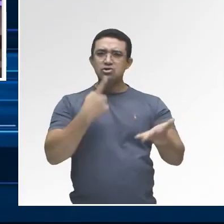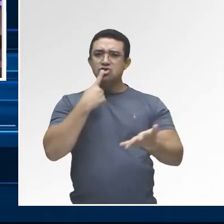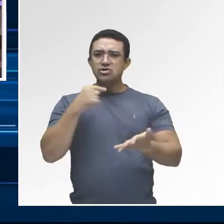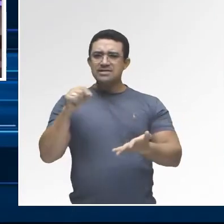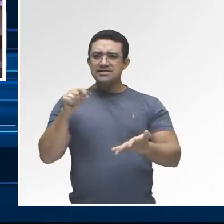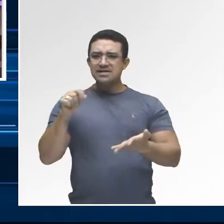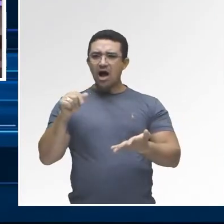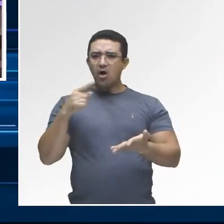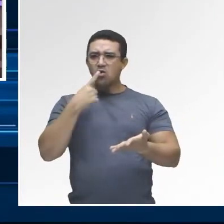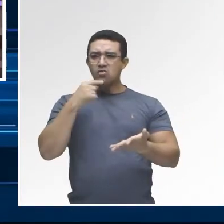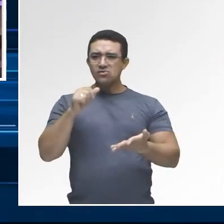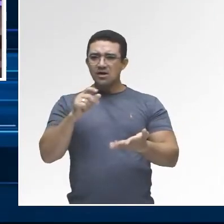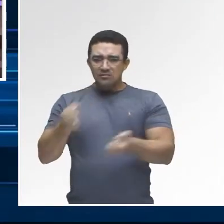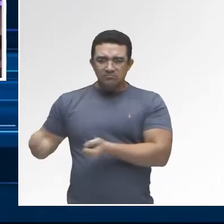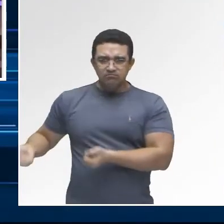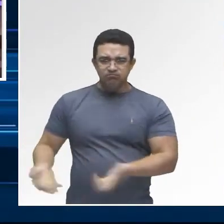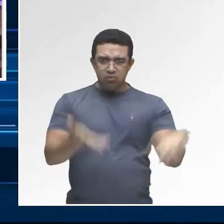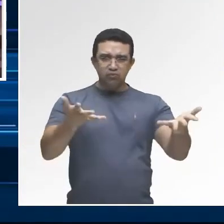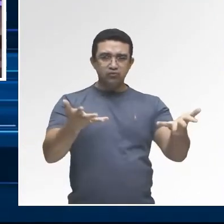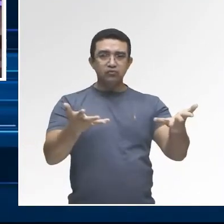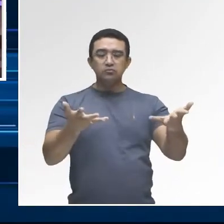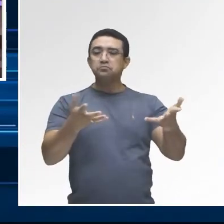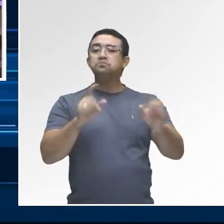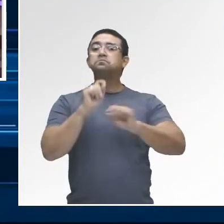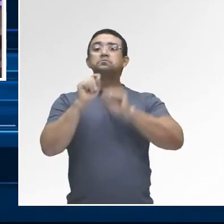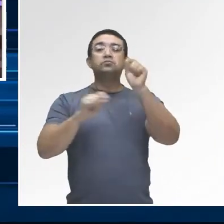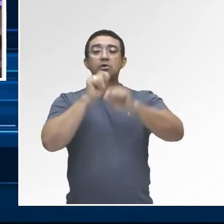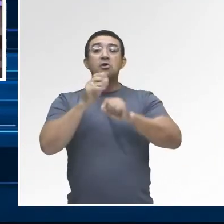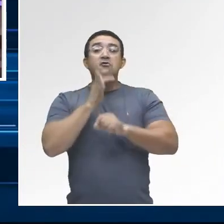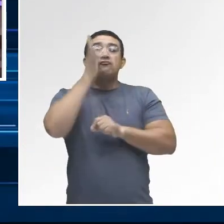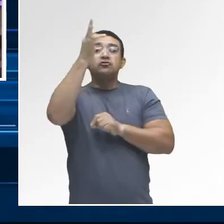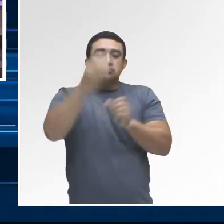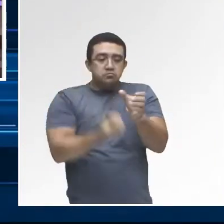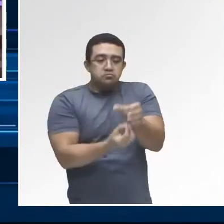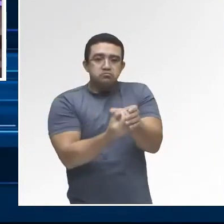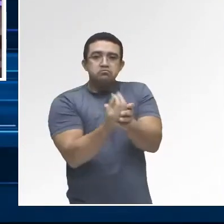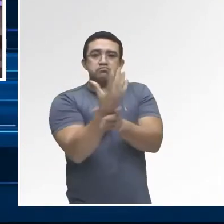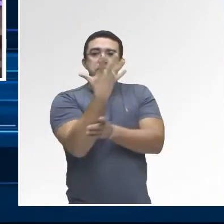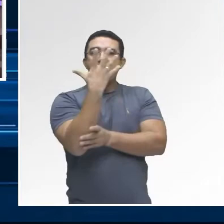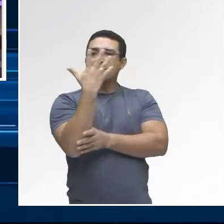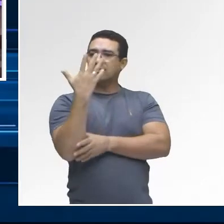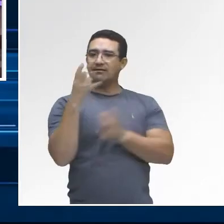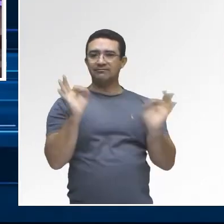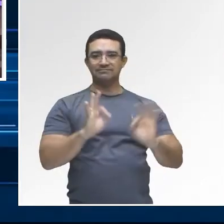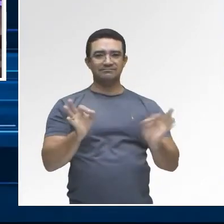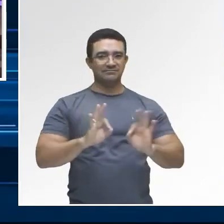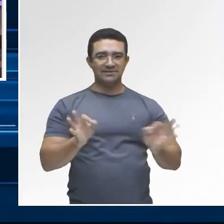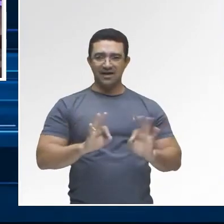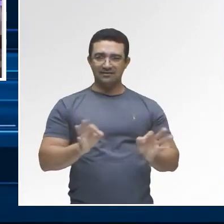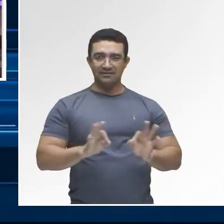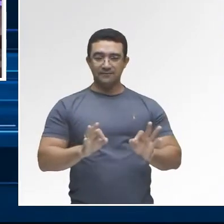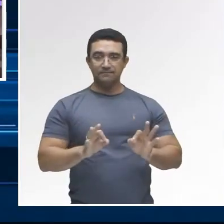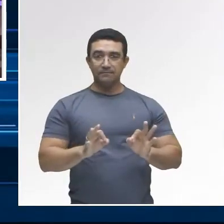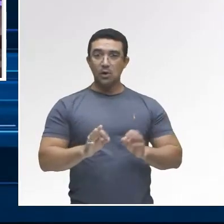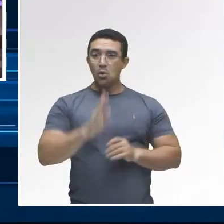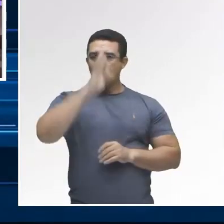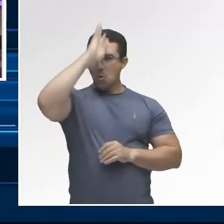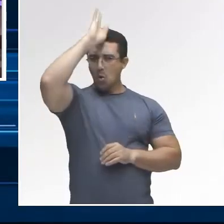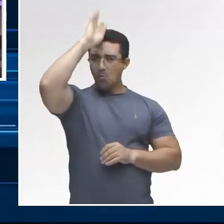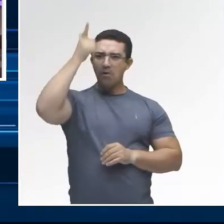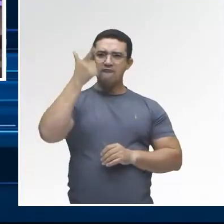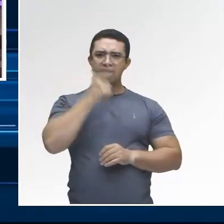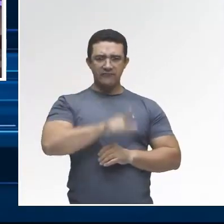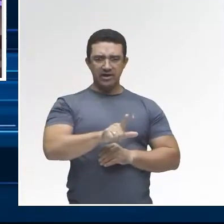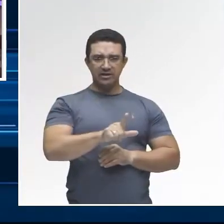épicas, os cartagineses com crueldade, os romanos também, enfim. Quando Roma vence Cartago, Roma dá um salto,